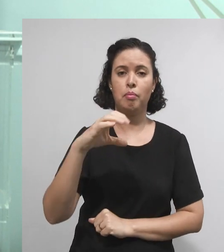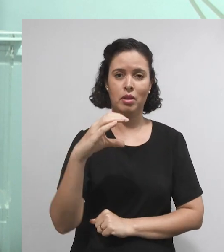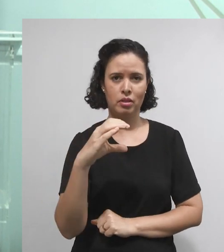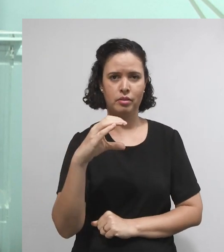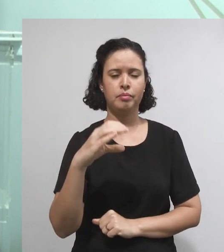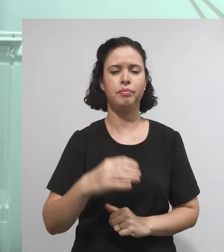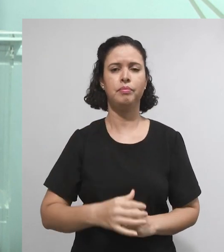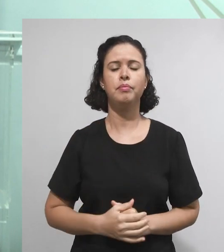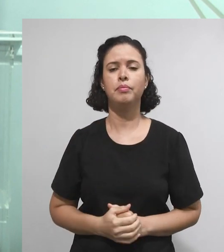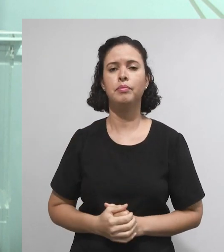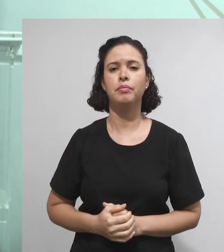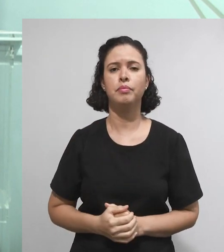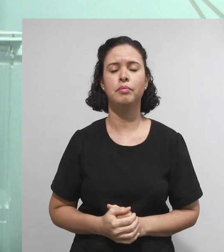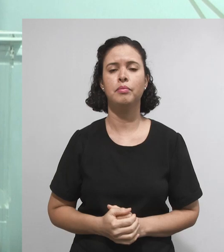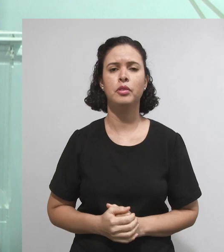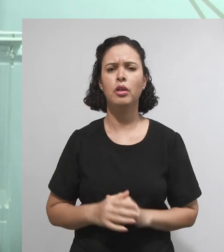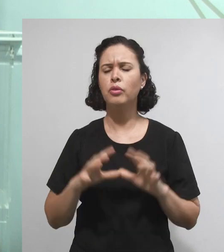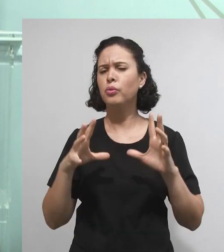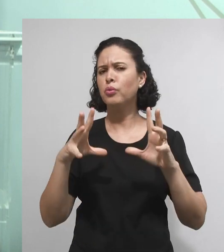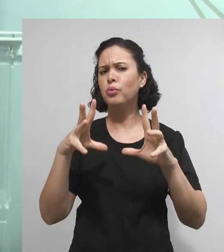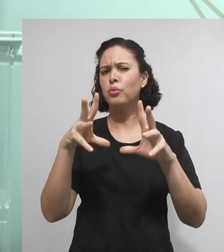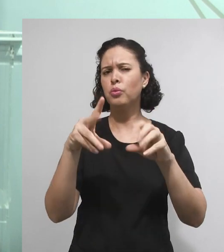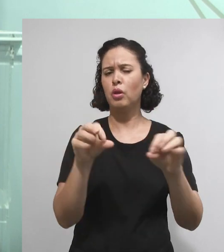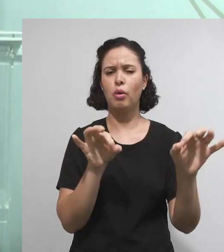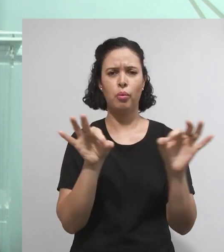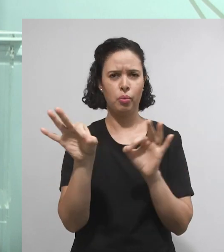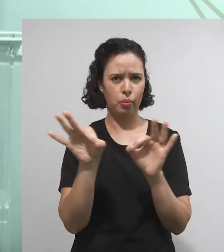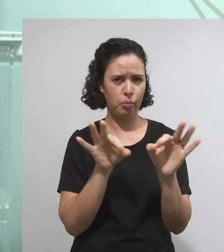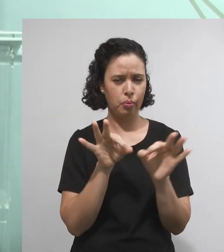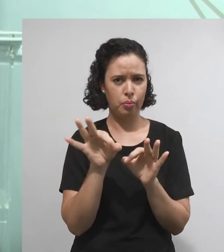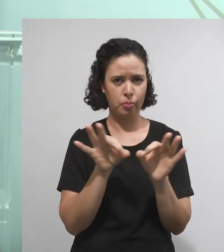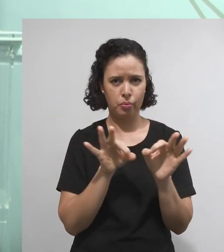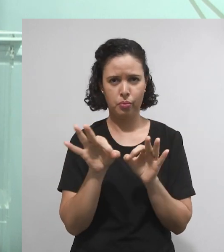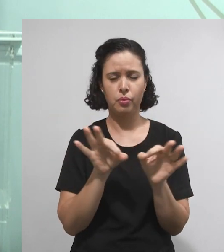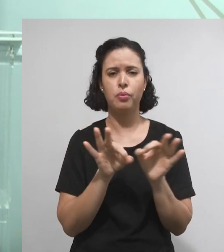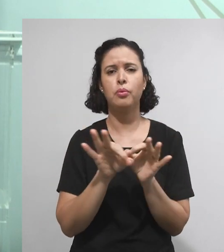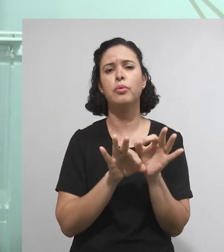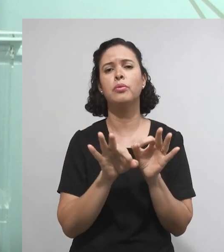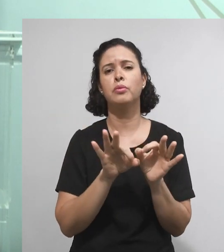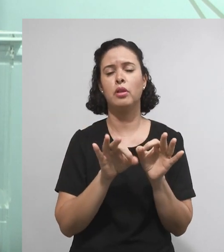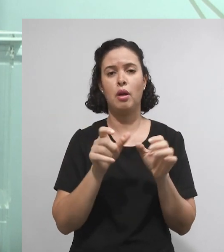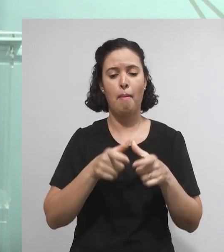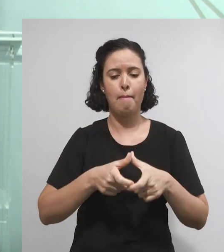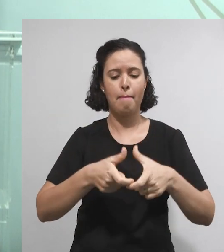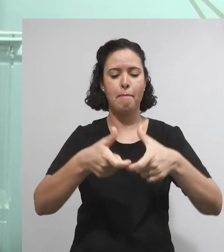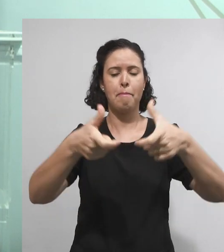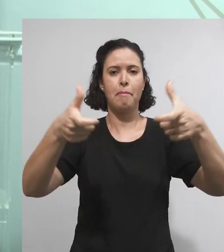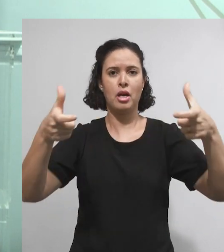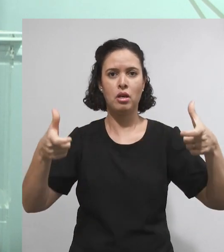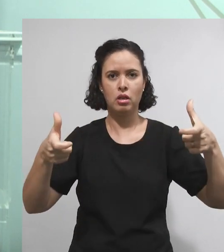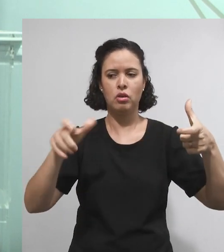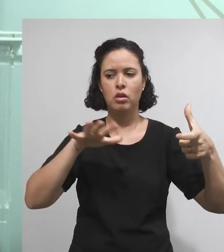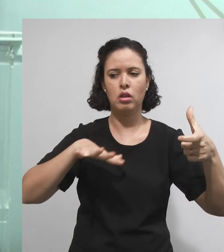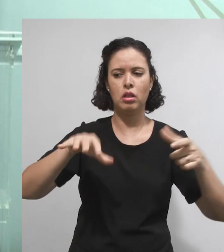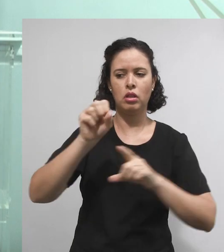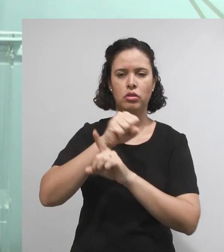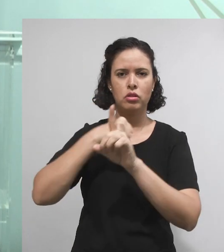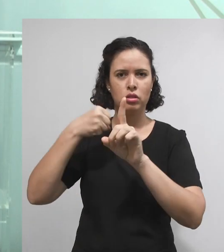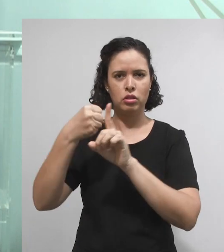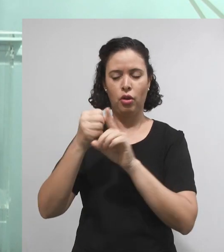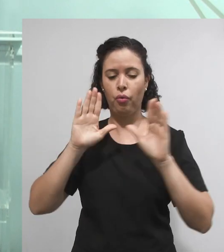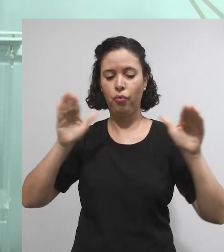Educação, de toda essa organização macro da